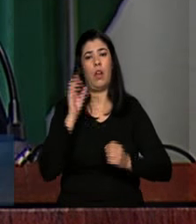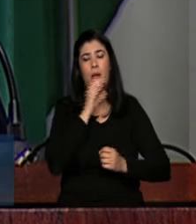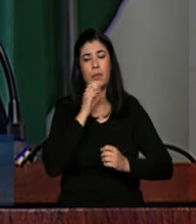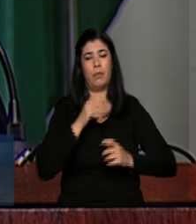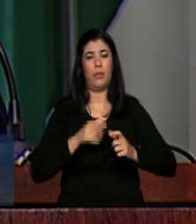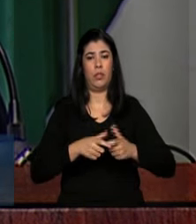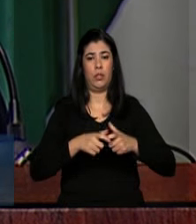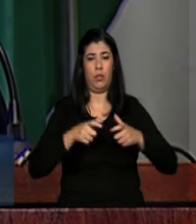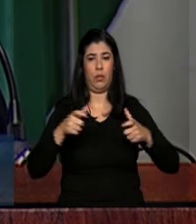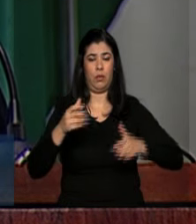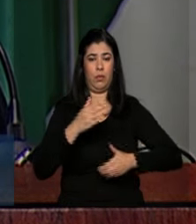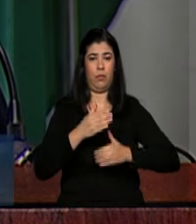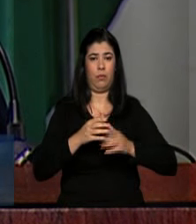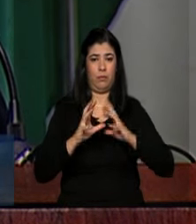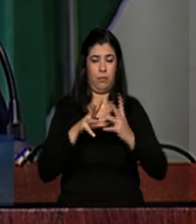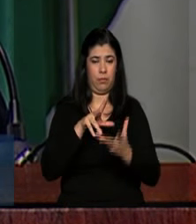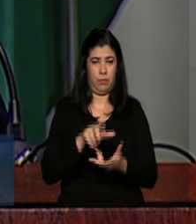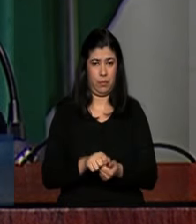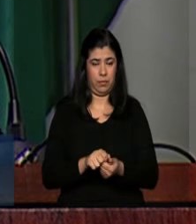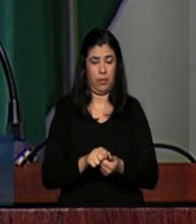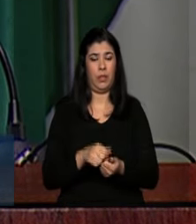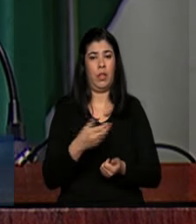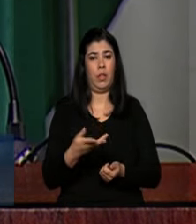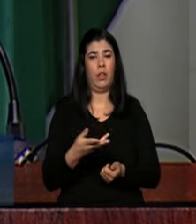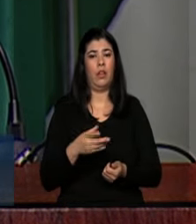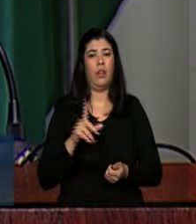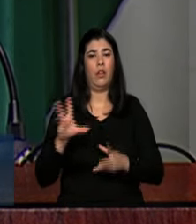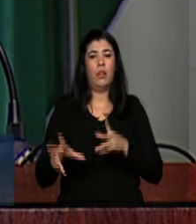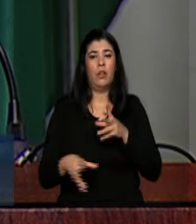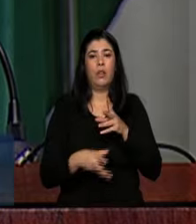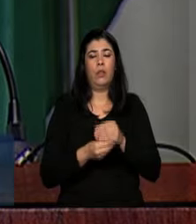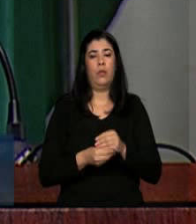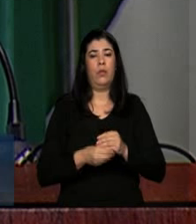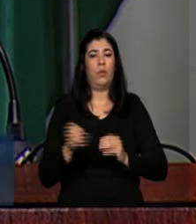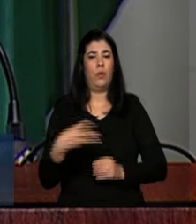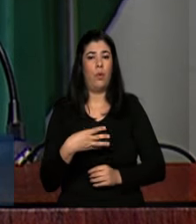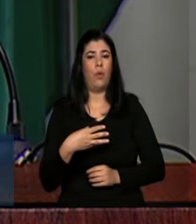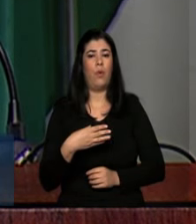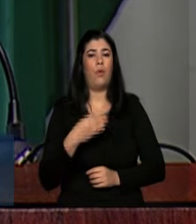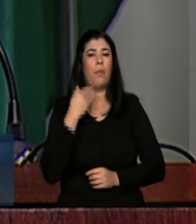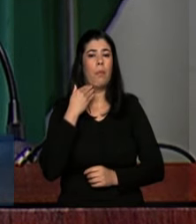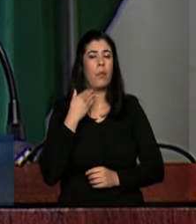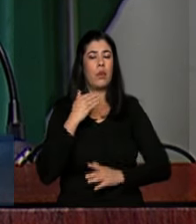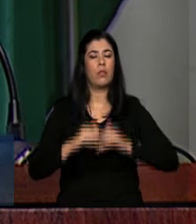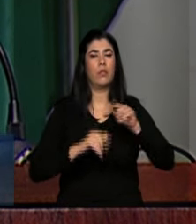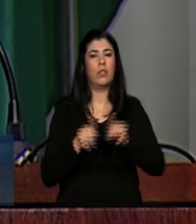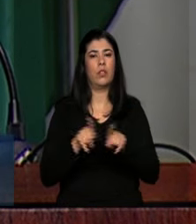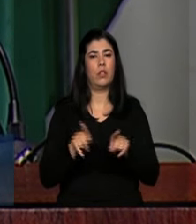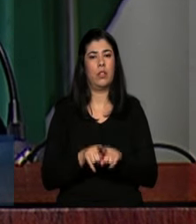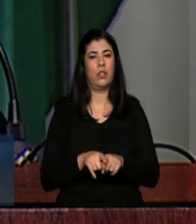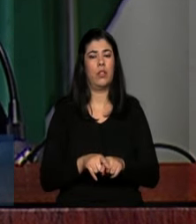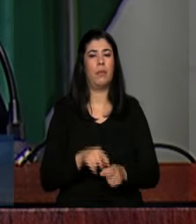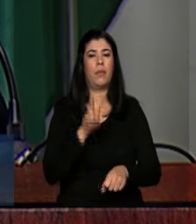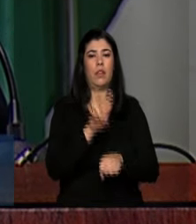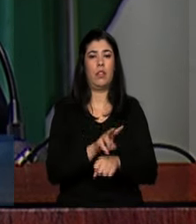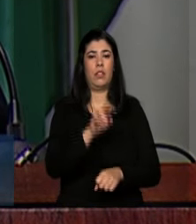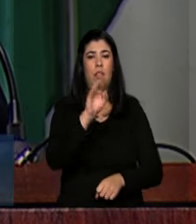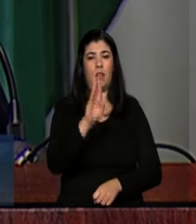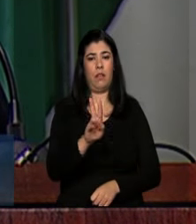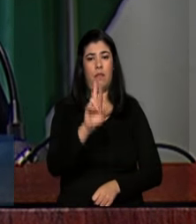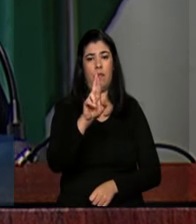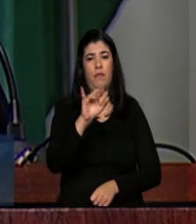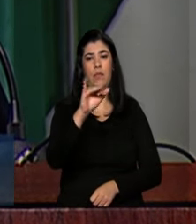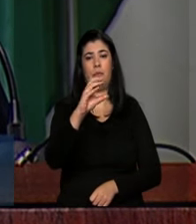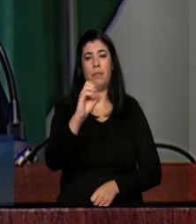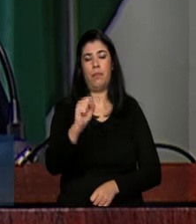mundial. A recente constituição do novo Banco de Desenvolvimento e do arranjo contingente de reserva do BRICS, por exemplo,